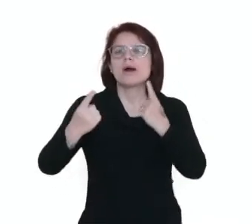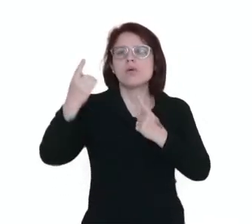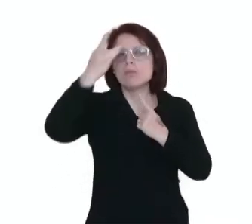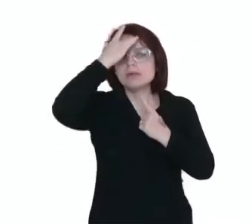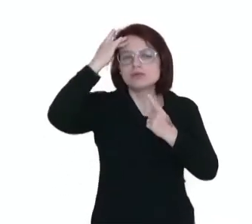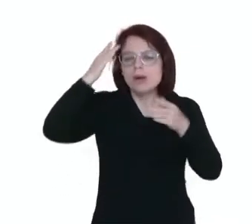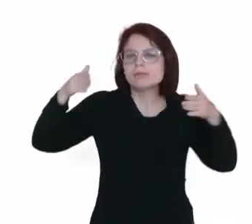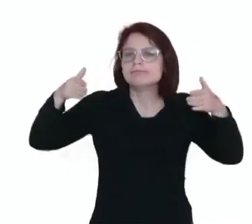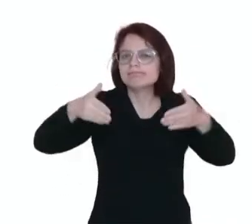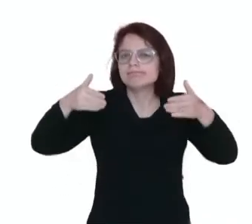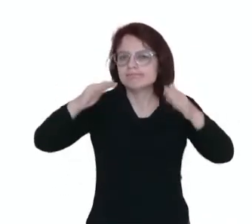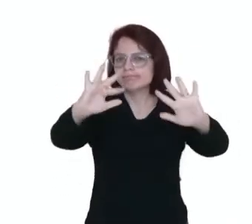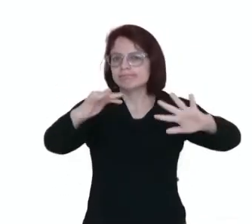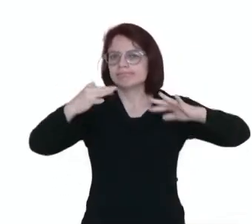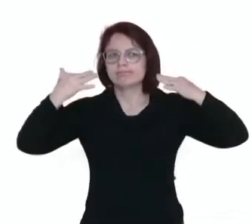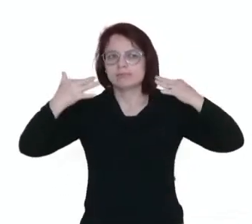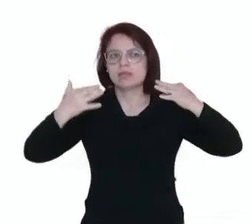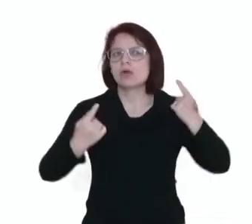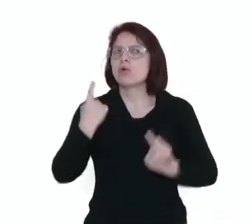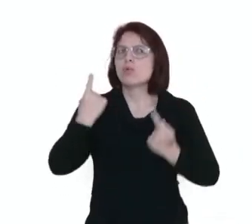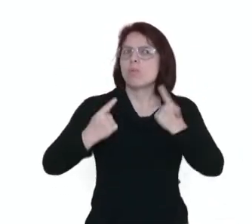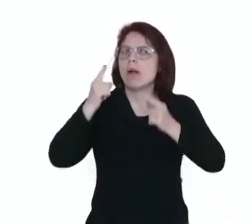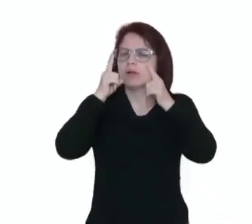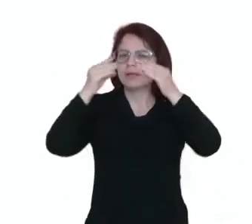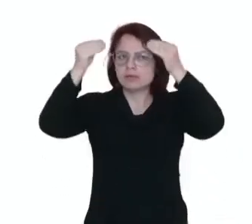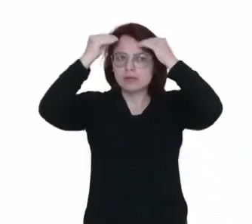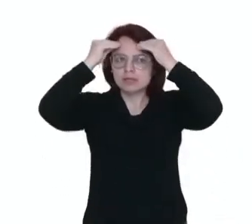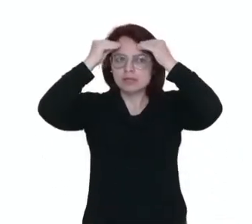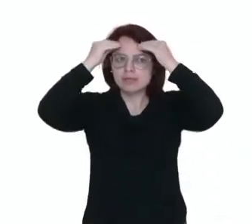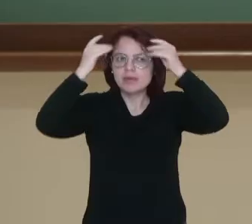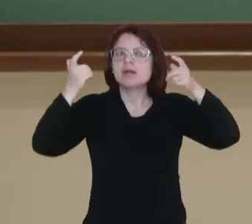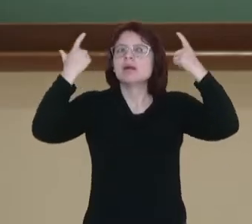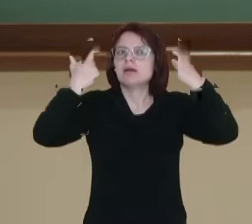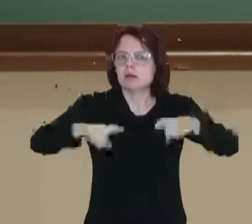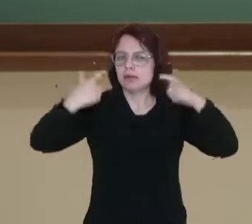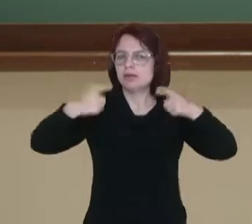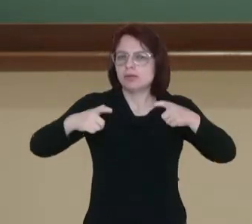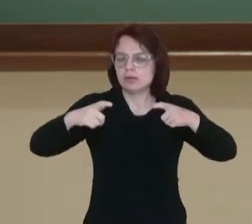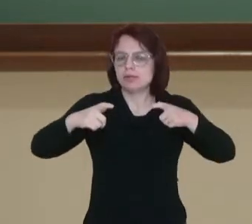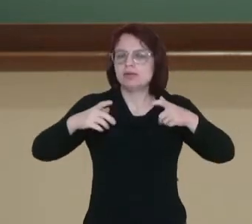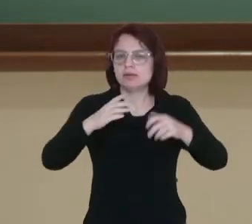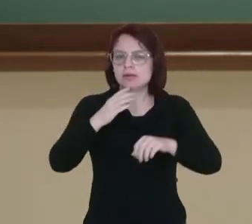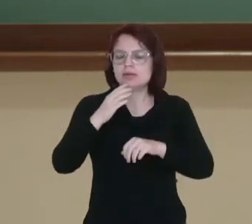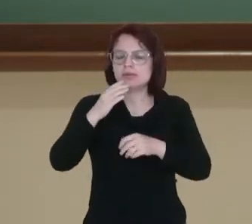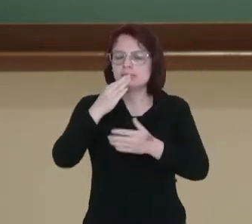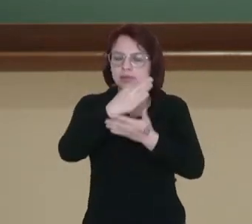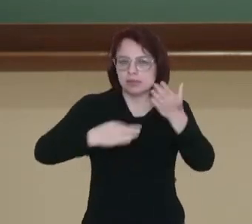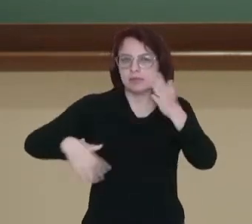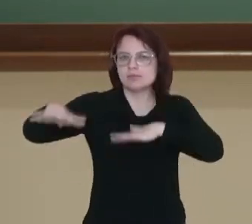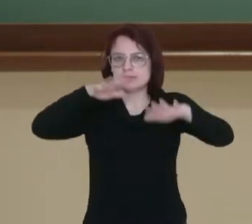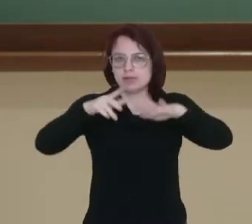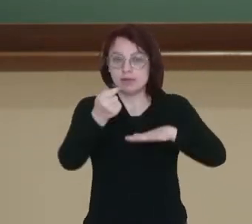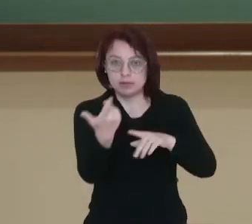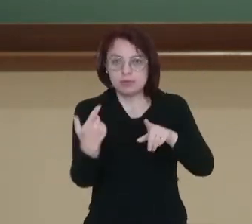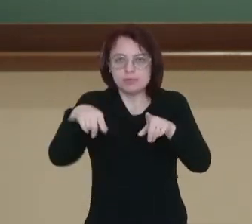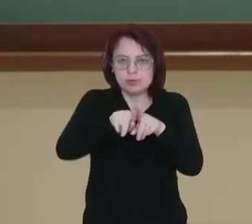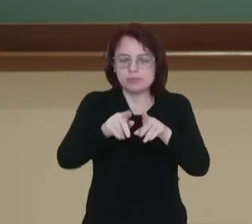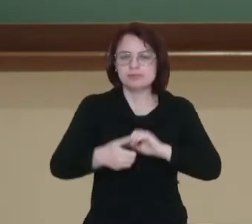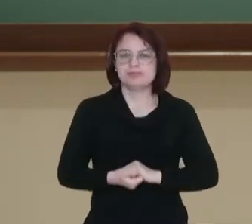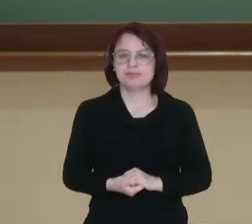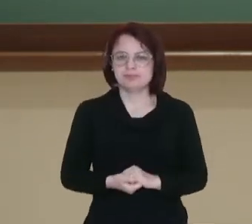texto? Que linguagem eu vou utilizar e onde o texto vai circular? Anote, faça, já voltamos.